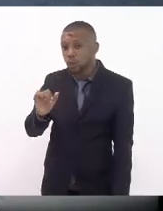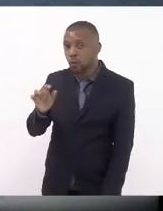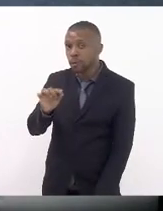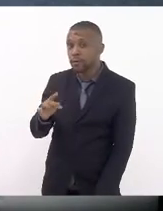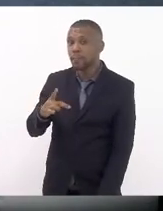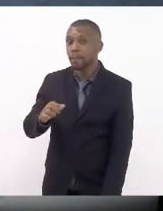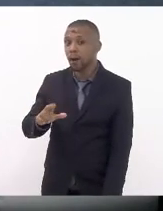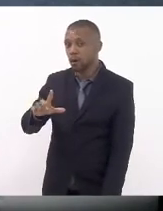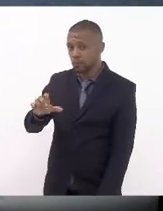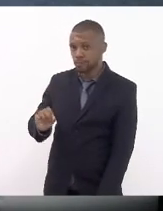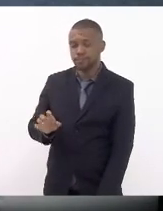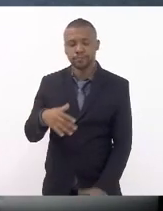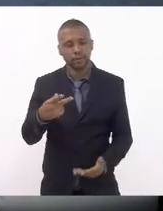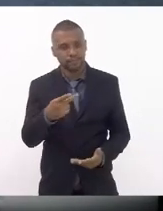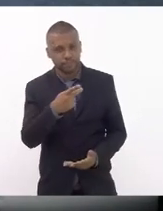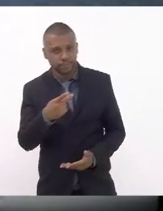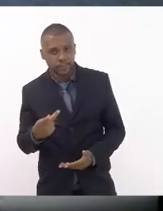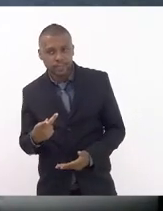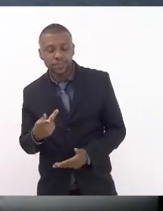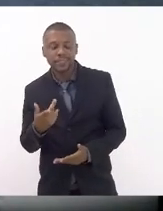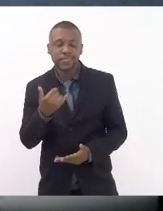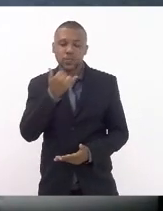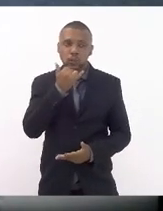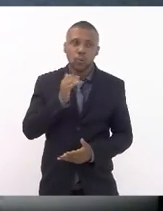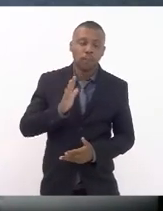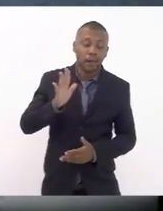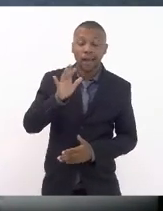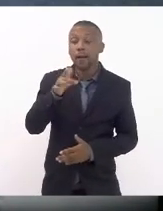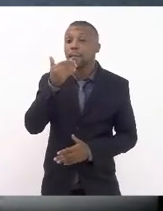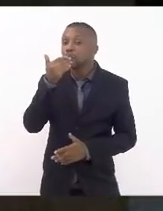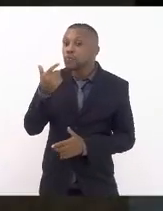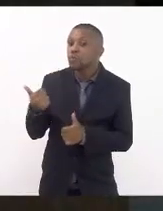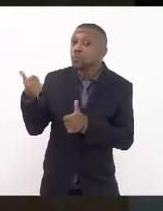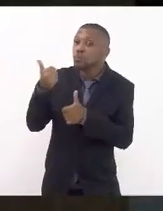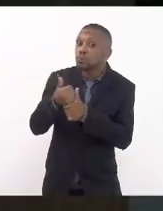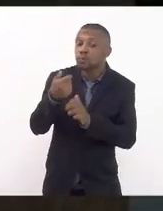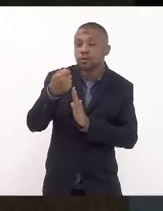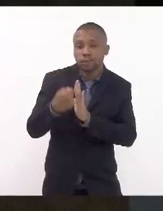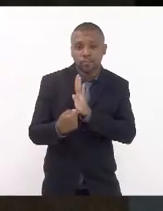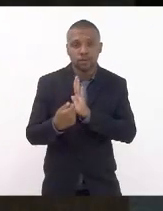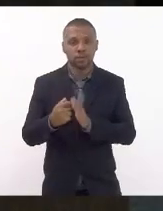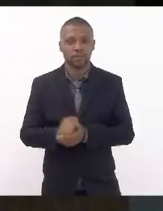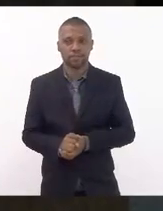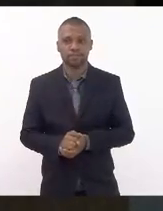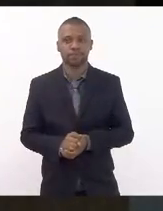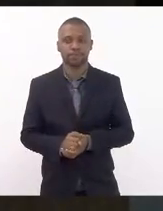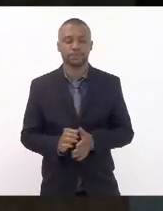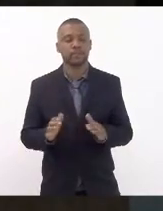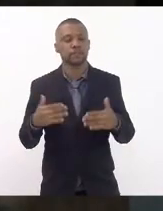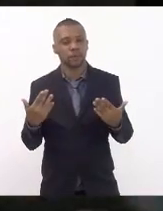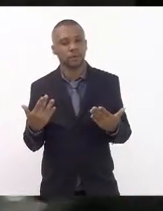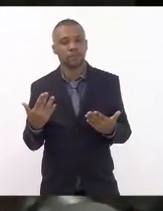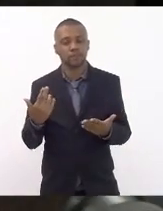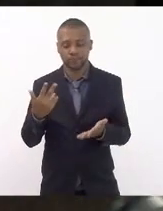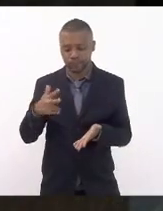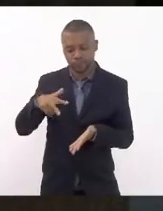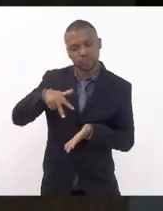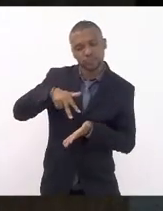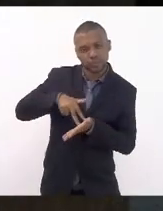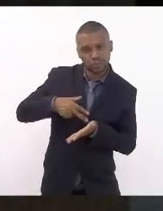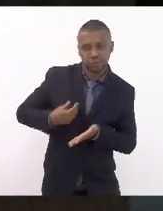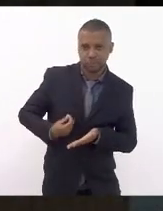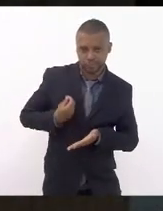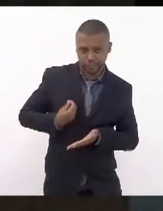eu sou... Não, é substitutivo já. É substitutivo. Senhor presidente, eu estava aqui,